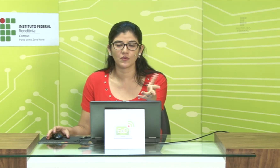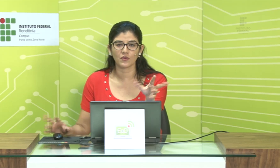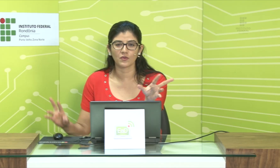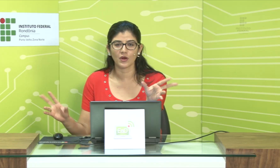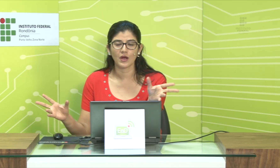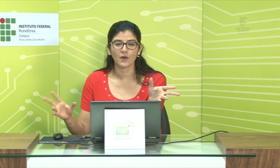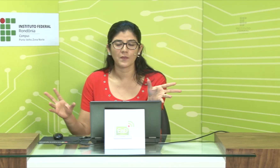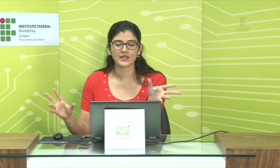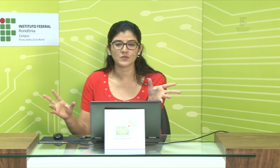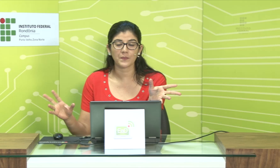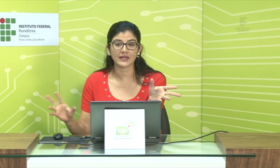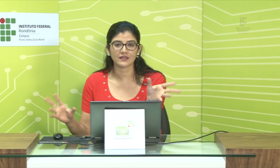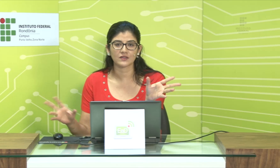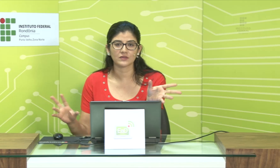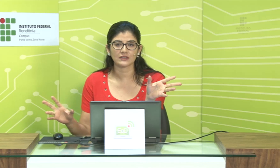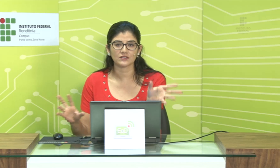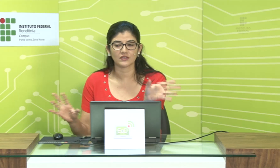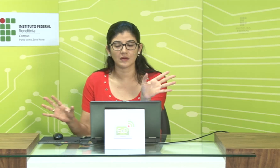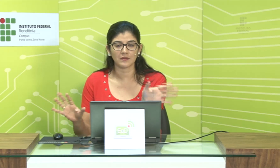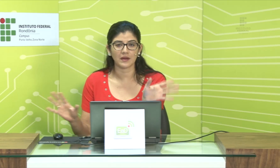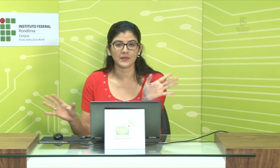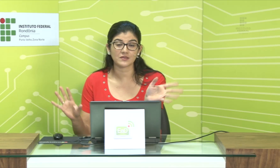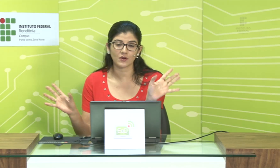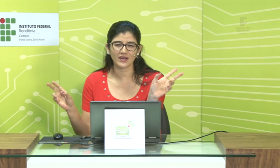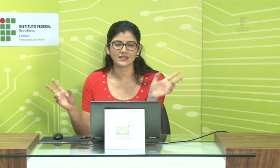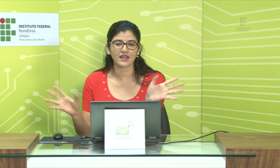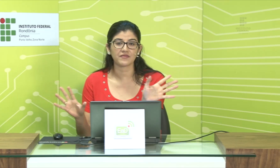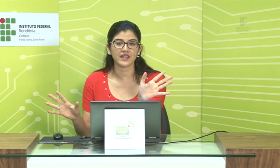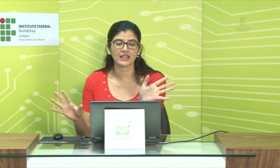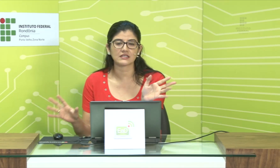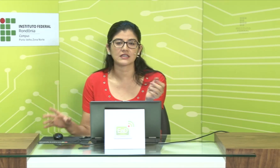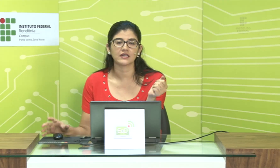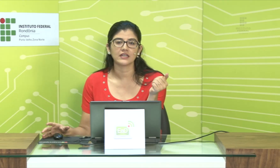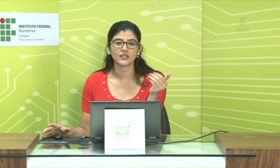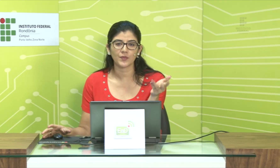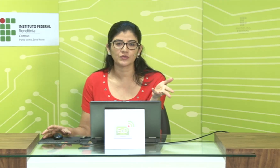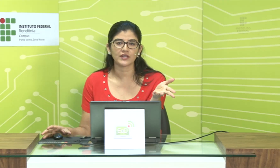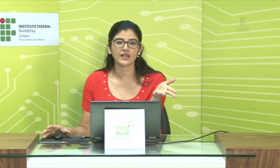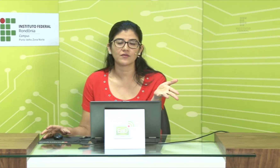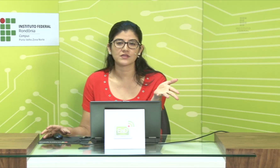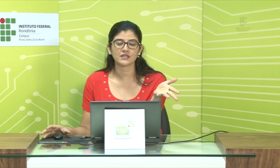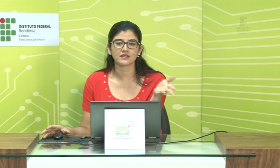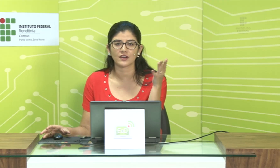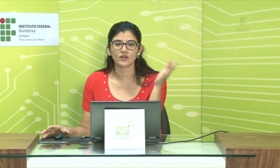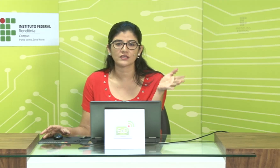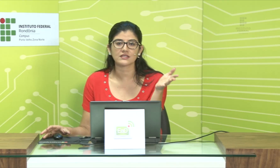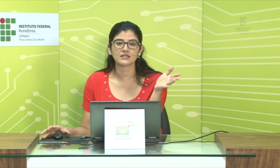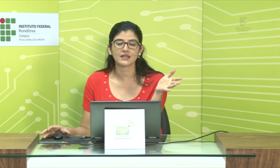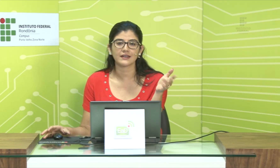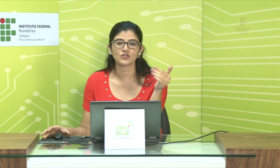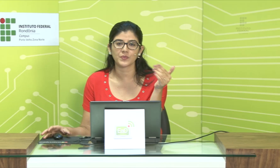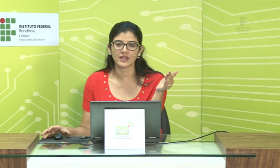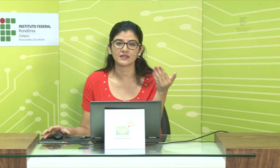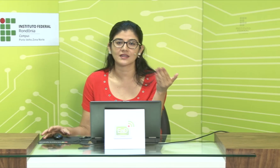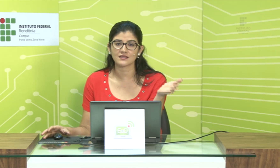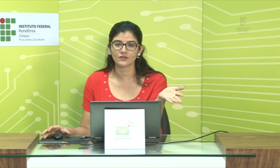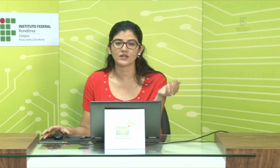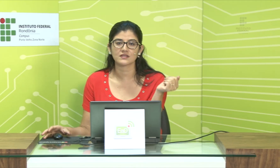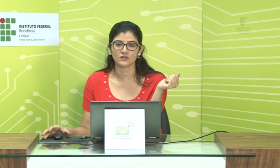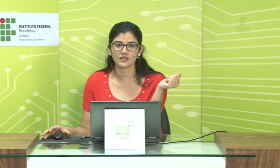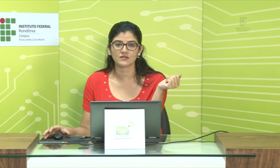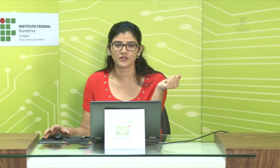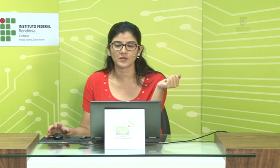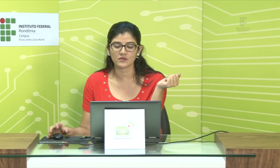ali o mesmo padrão, né? A mesma quase que referência. Então é muito legal vocês estarem olhando esse site para estar